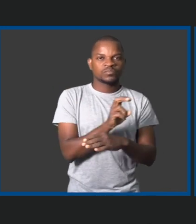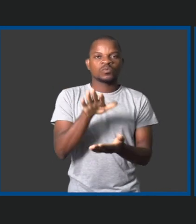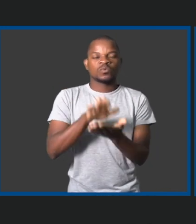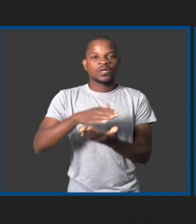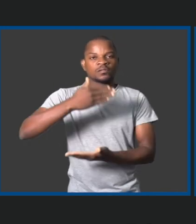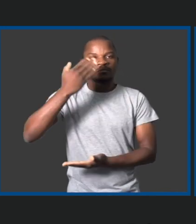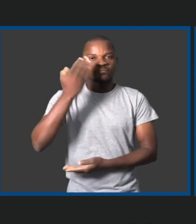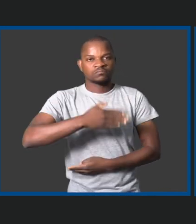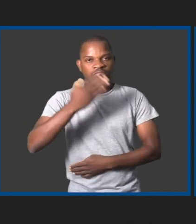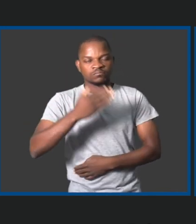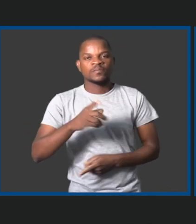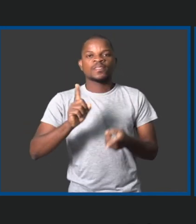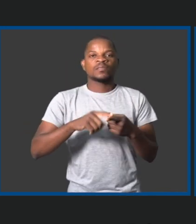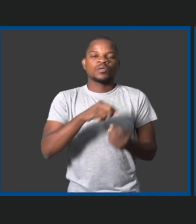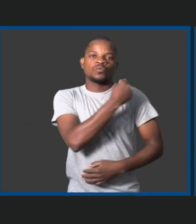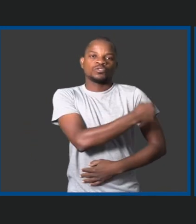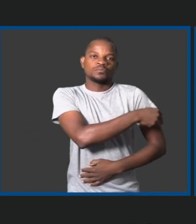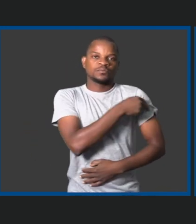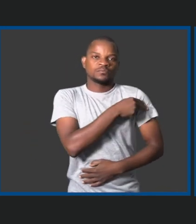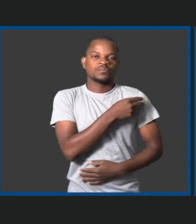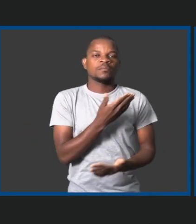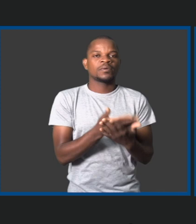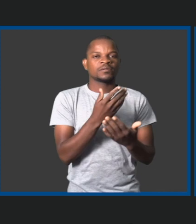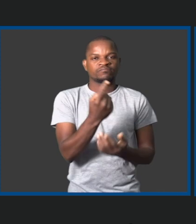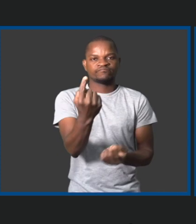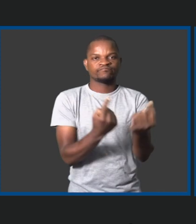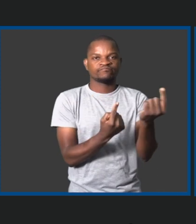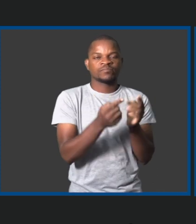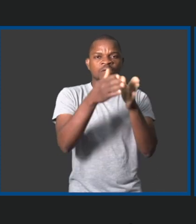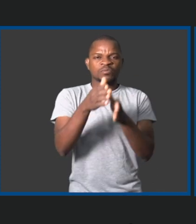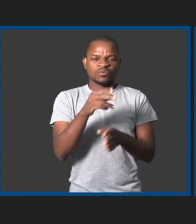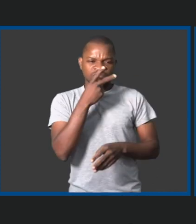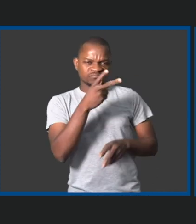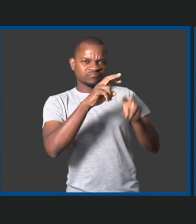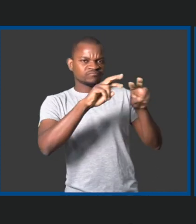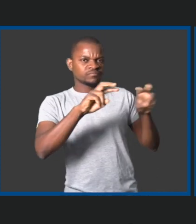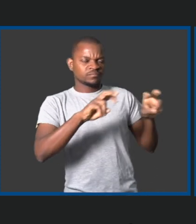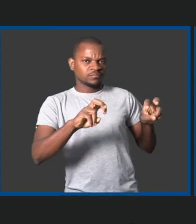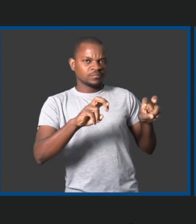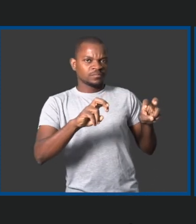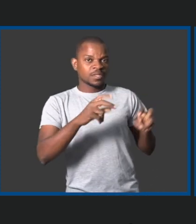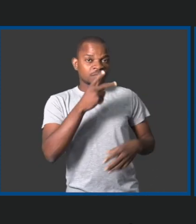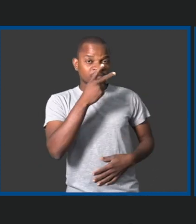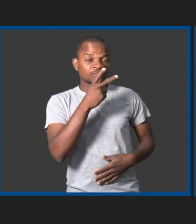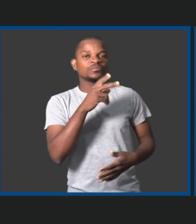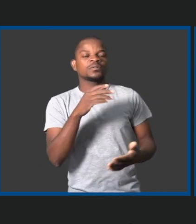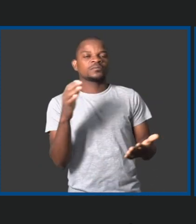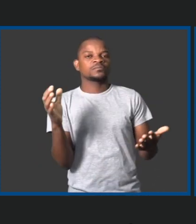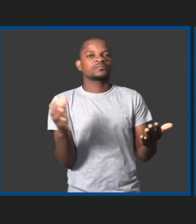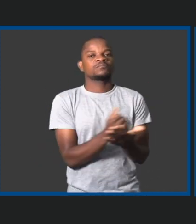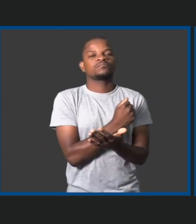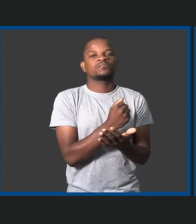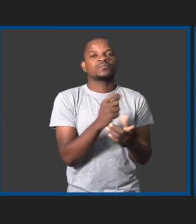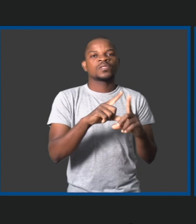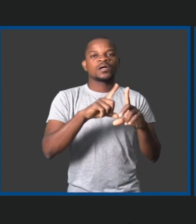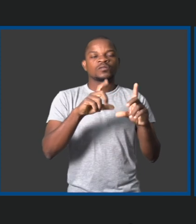de entrada e nas nossas unidades sanitárias, que é para testarmos todos os casos que sejam suspeitos para a